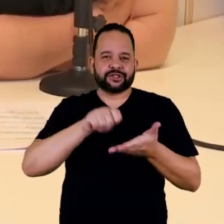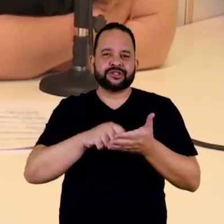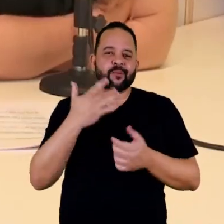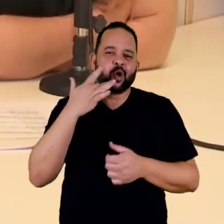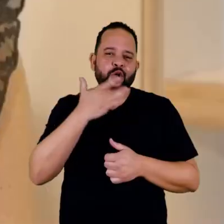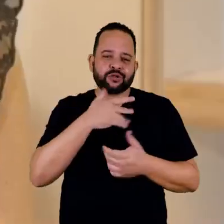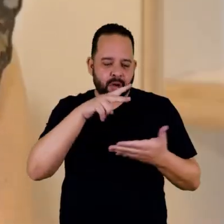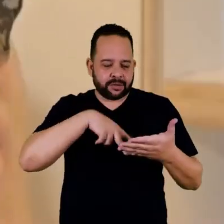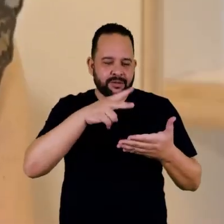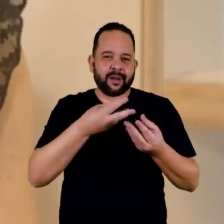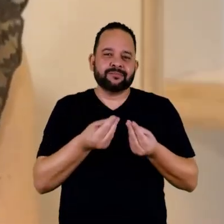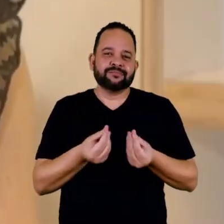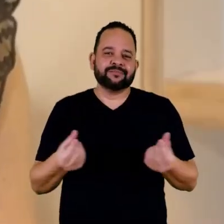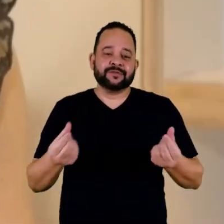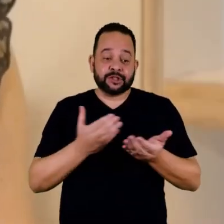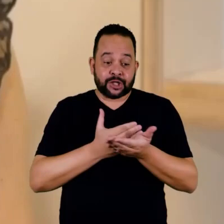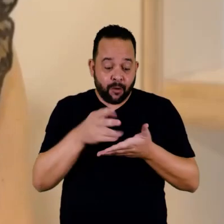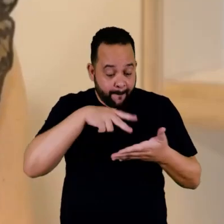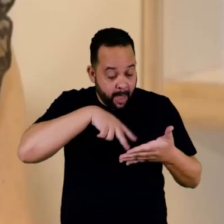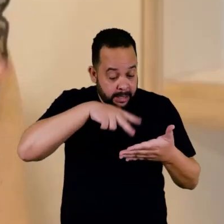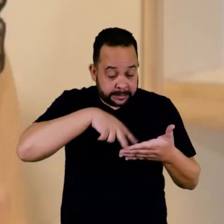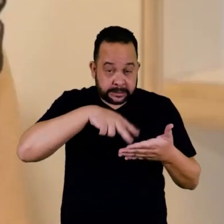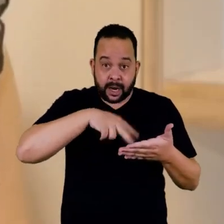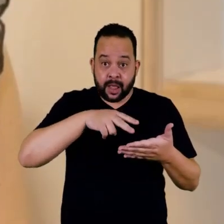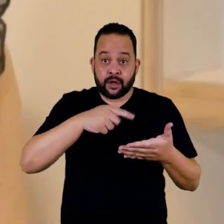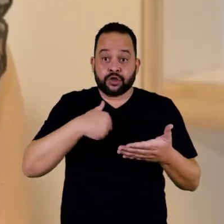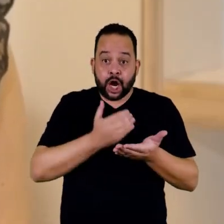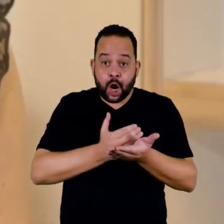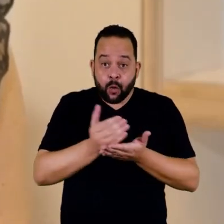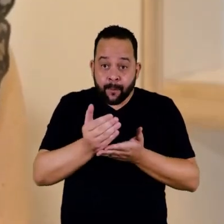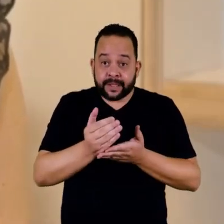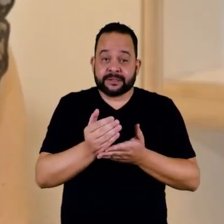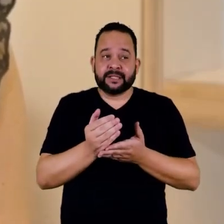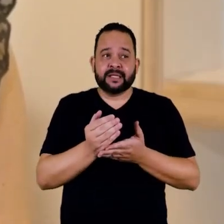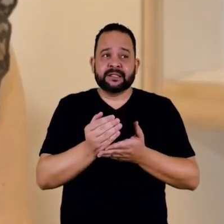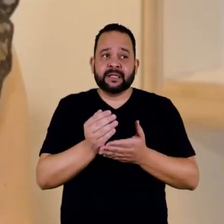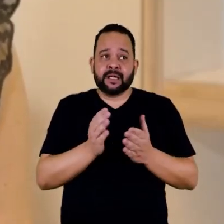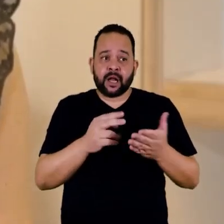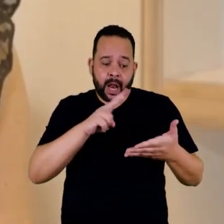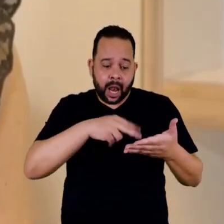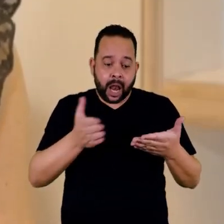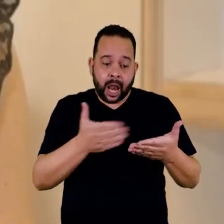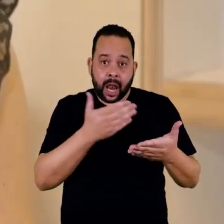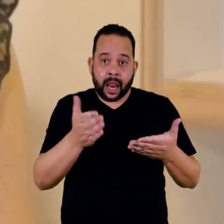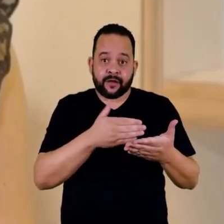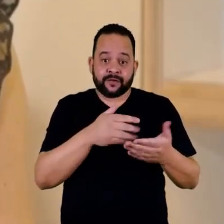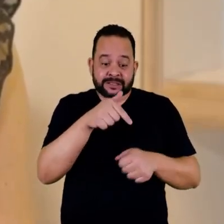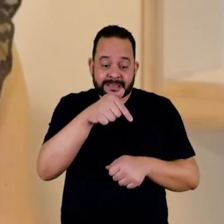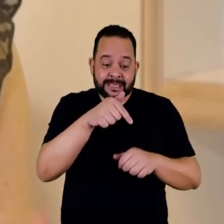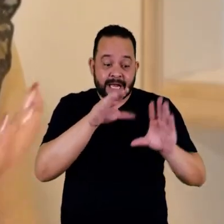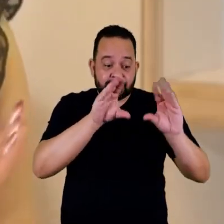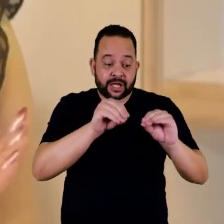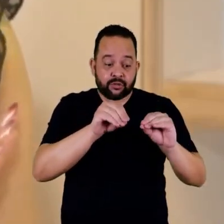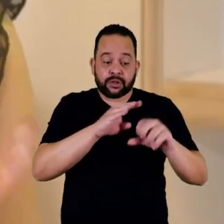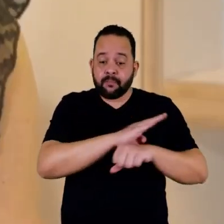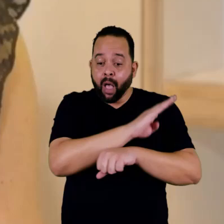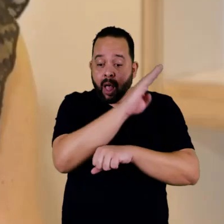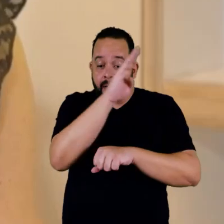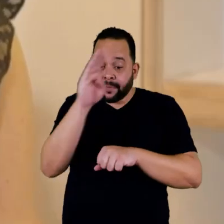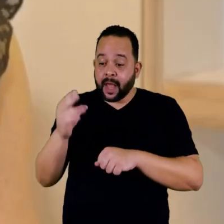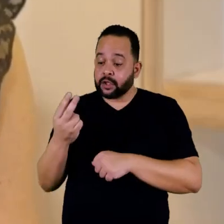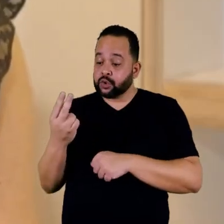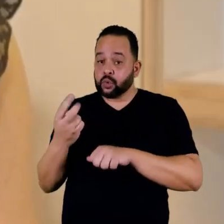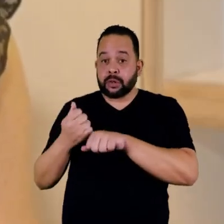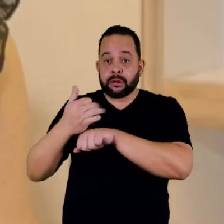eu e tem uma coisa no jo Soares que você começa a ler eu já comecei a ler livro dele Tipo 7 da noite e parei às 2as da manhã que